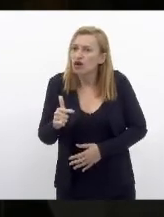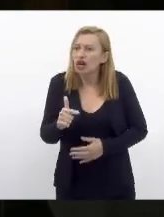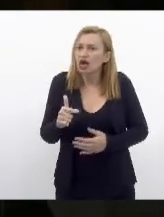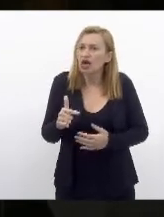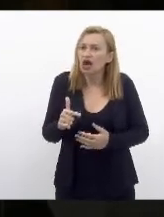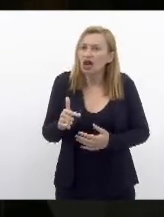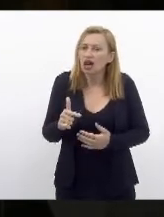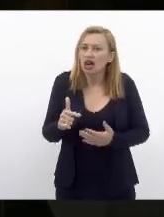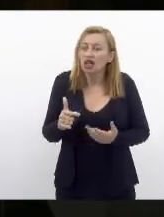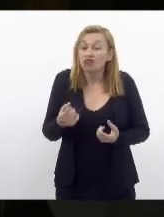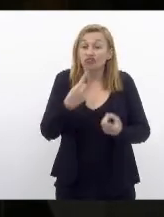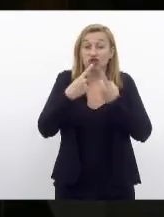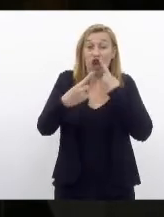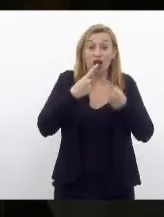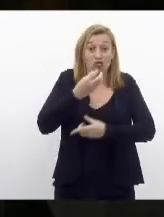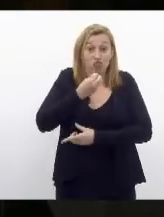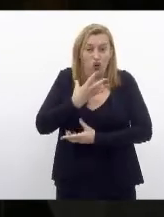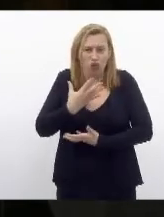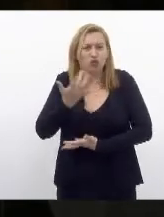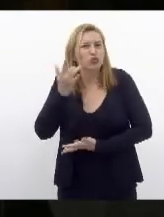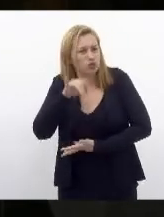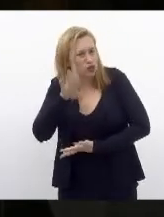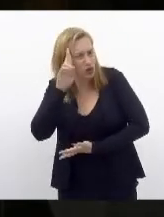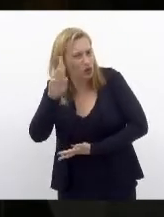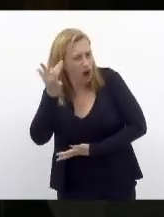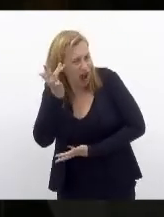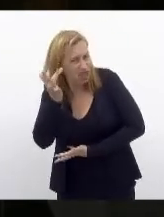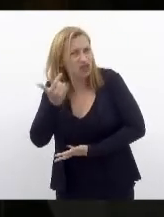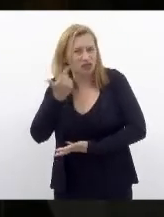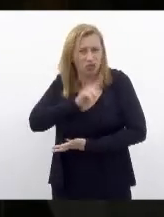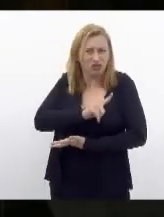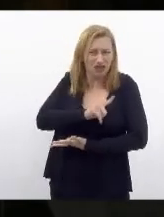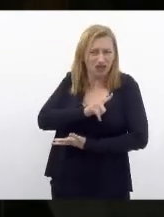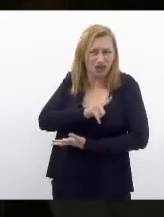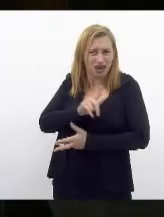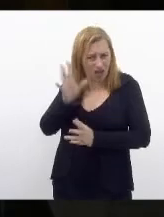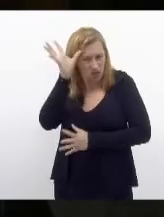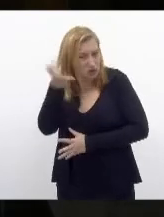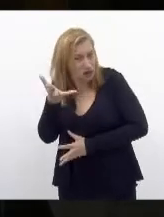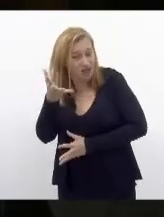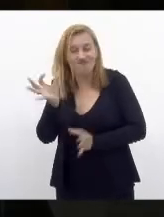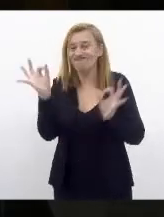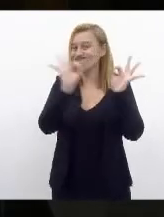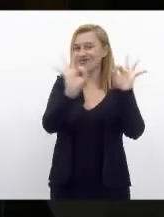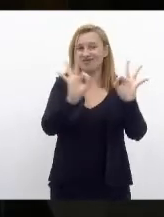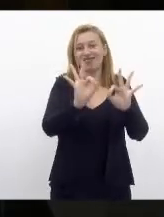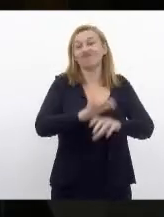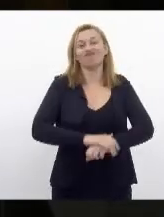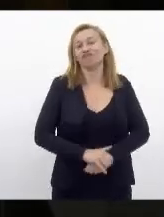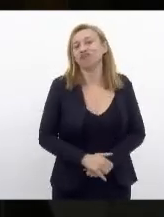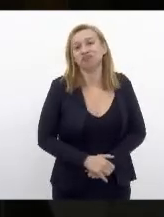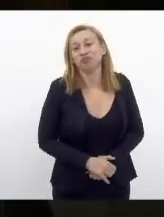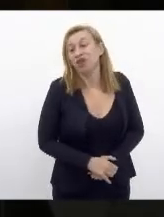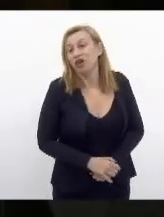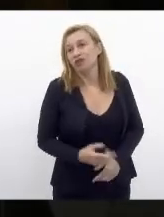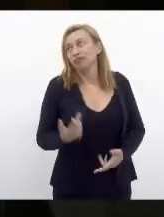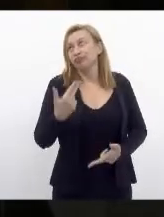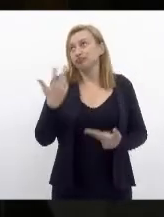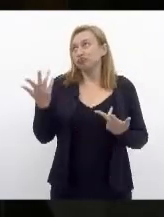esse bom diálogo, o senhor acha que realmente vai sair alguma coisa? Não vai sair nada. Não